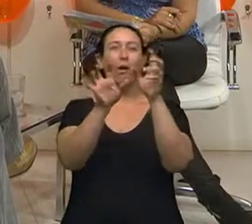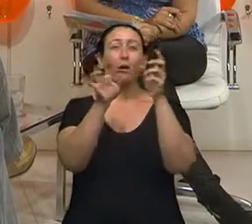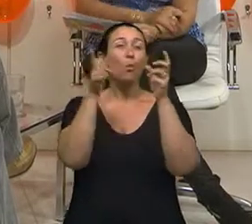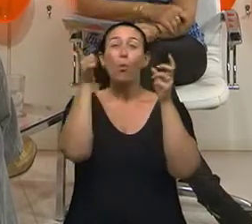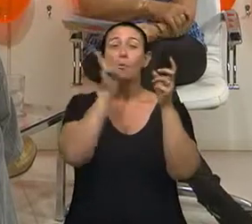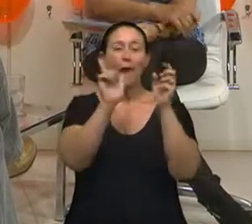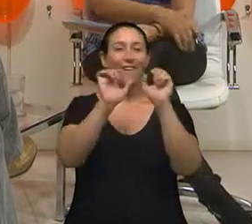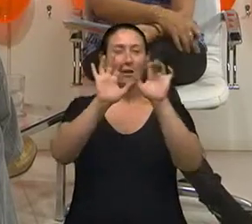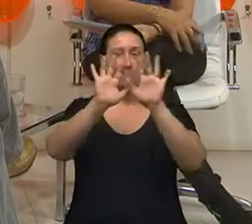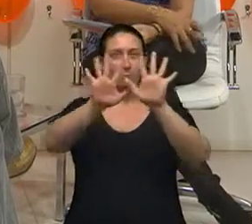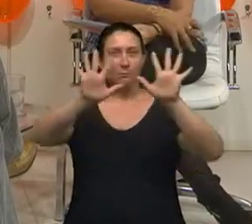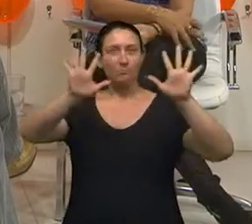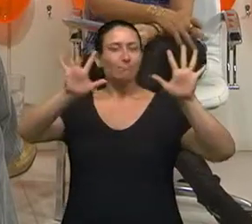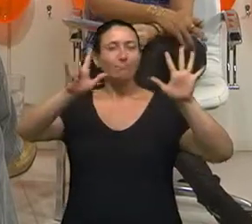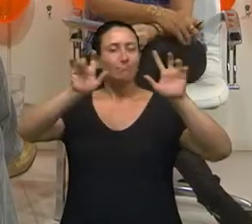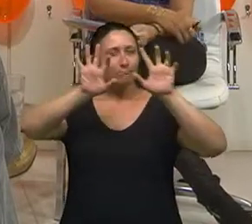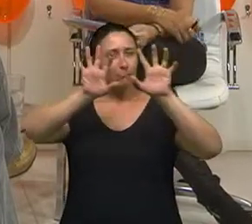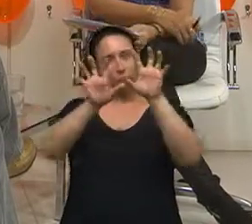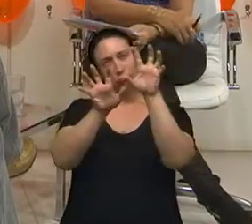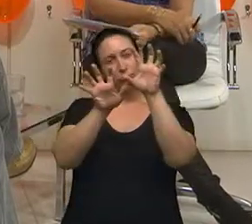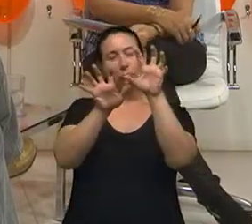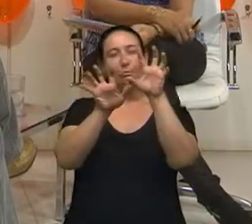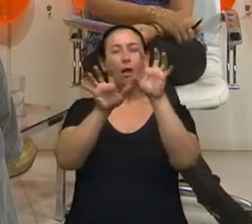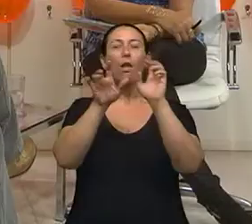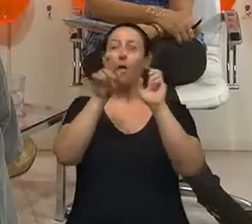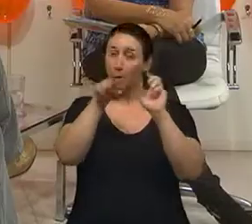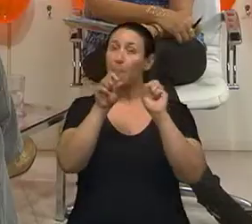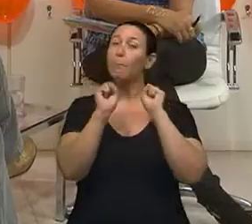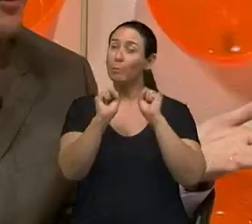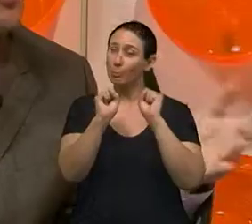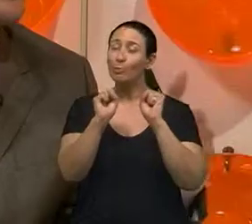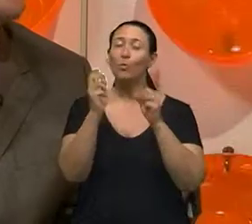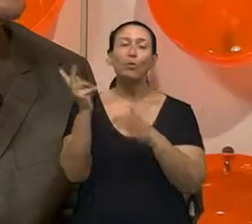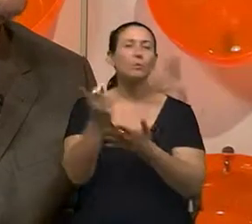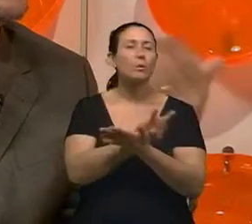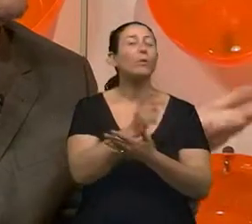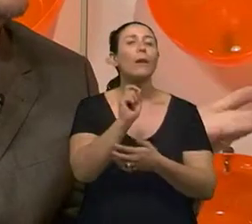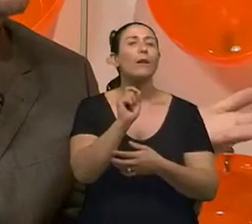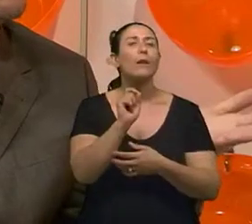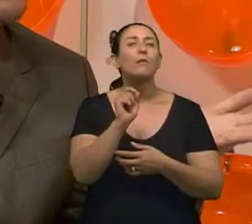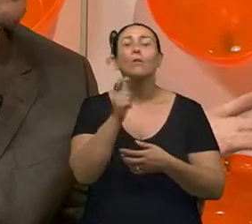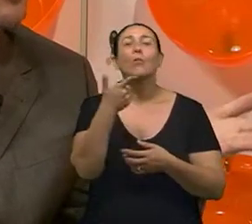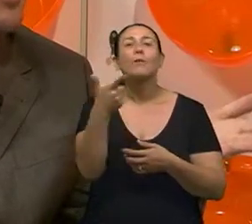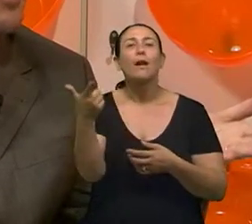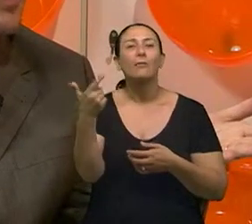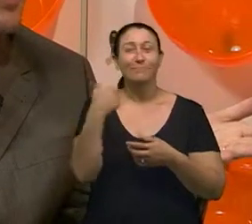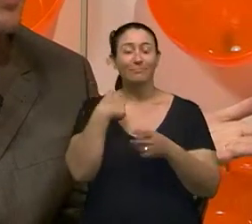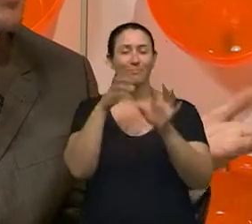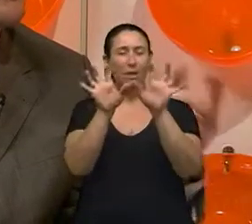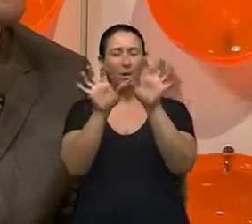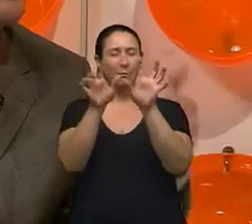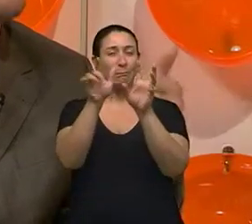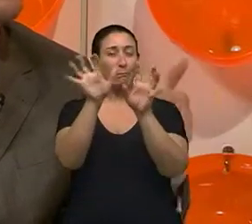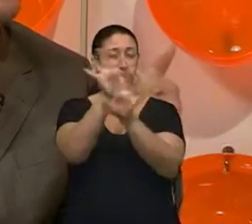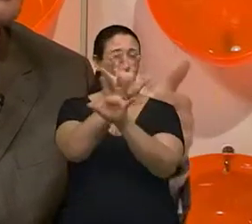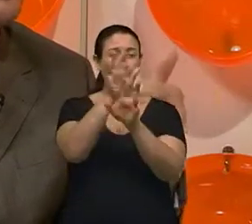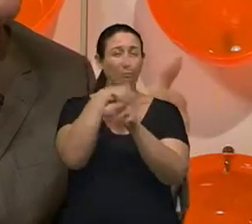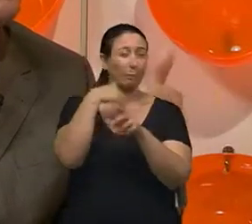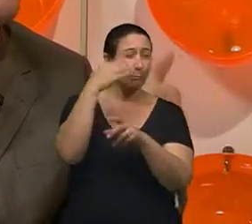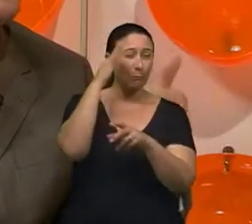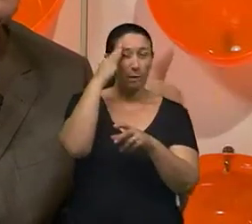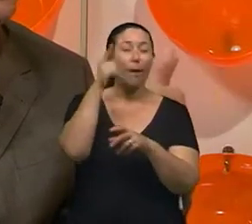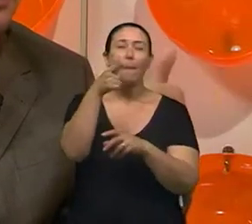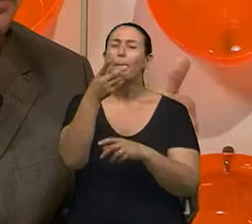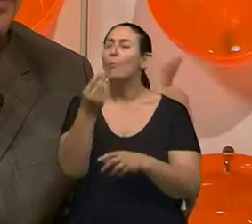focar totalmente a imagem na frente da visão. E isso pode gerar uma sequela importante de não ter o retorno da visão adequada. Muito comum quem